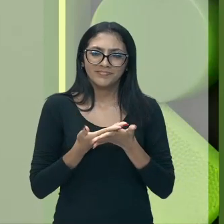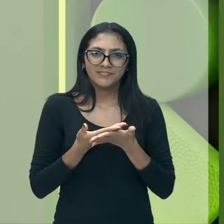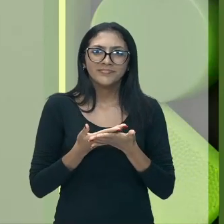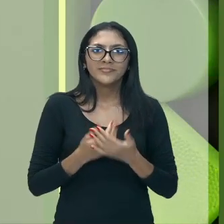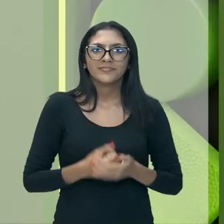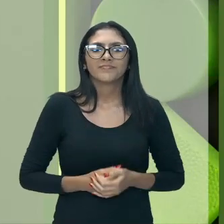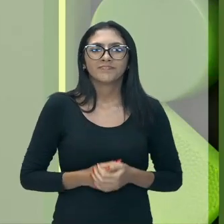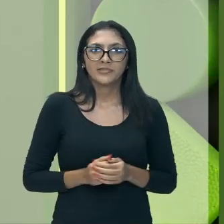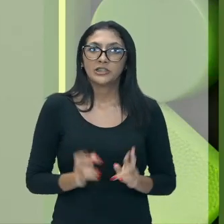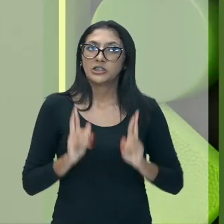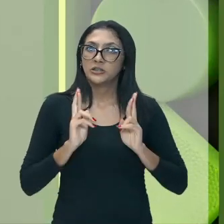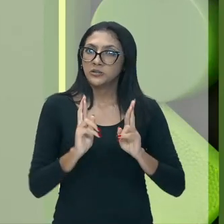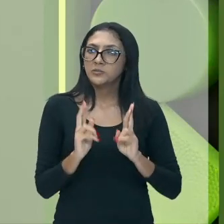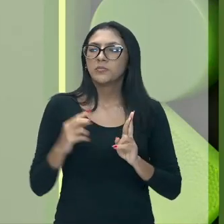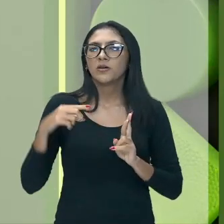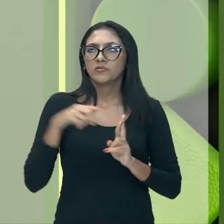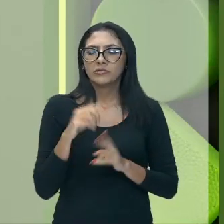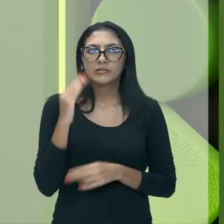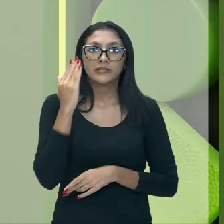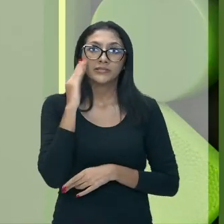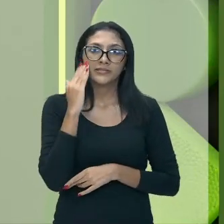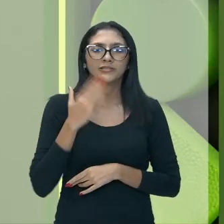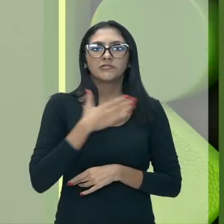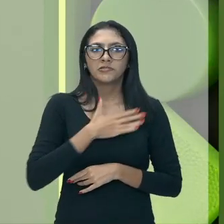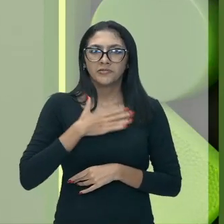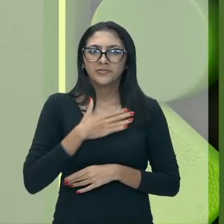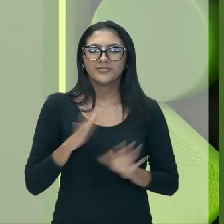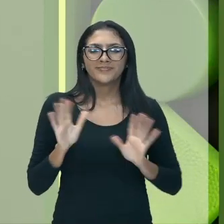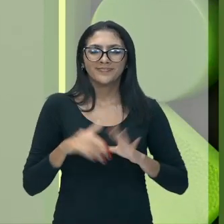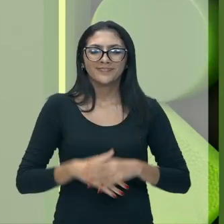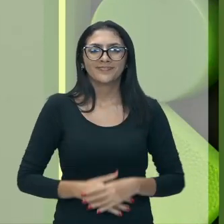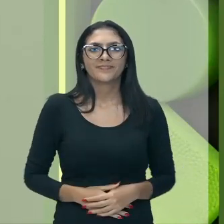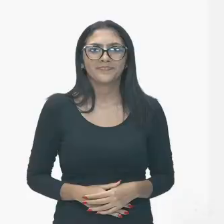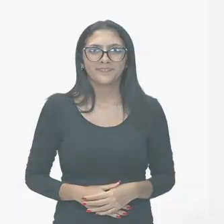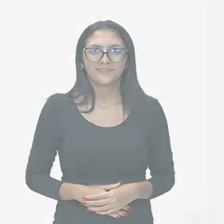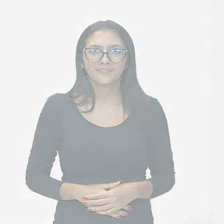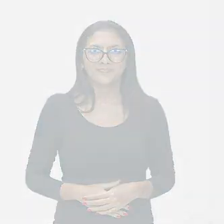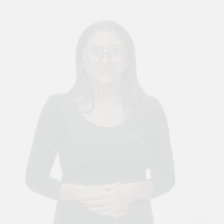a nossa aula. Eu espero que vocês tenham gostado e até mais.